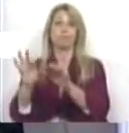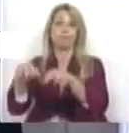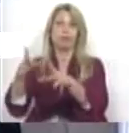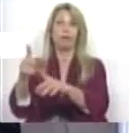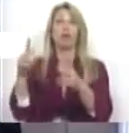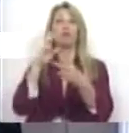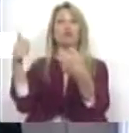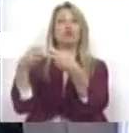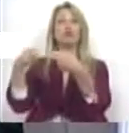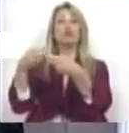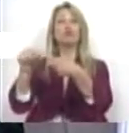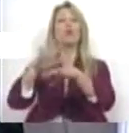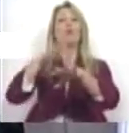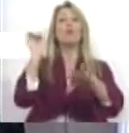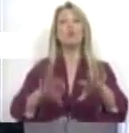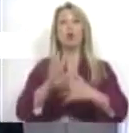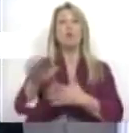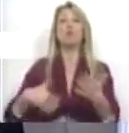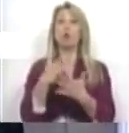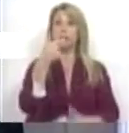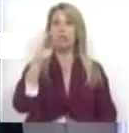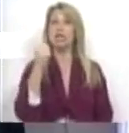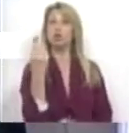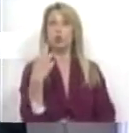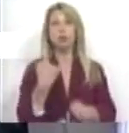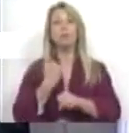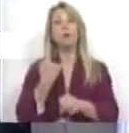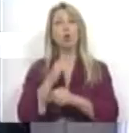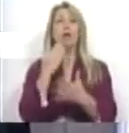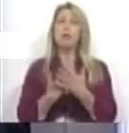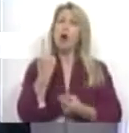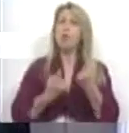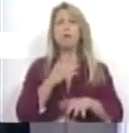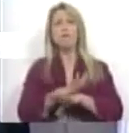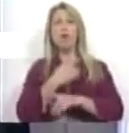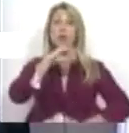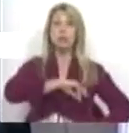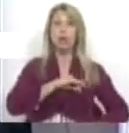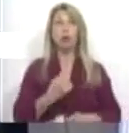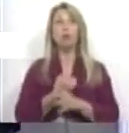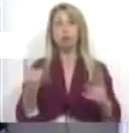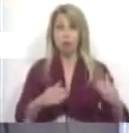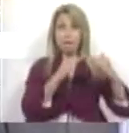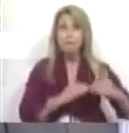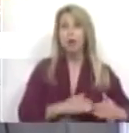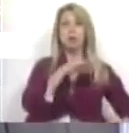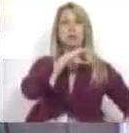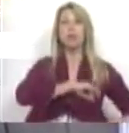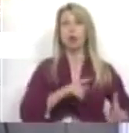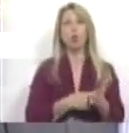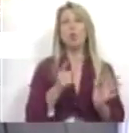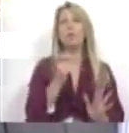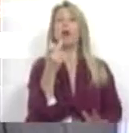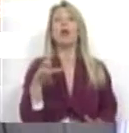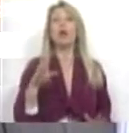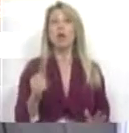sobre a TSU dos trabalhadores, que dava alguma folga aos salários que, de tão baixos, não pagam IRS e, portanto, não ganharão nada com